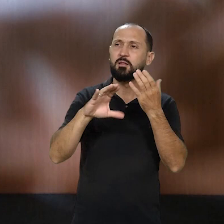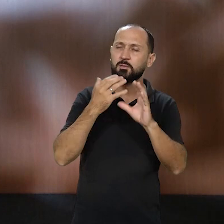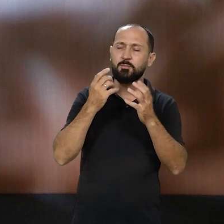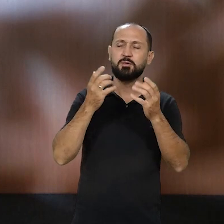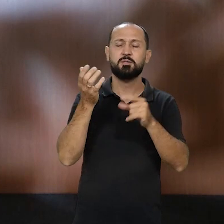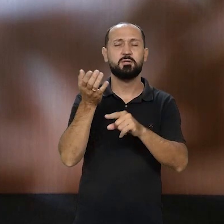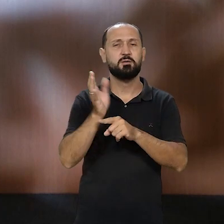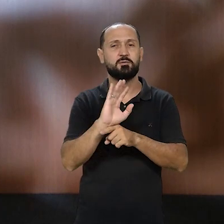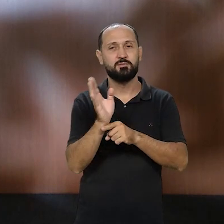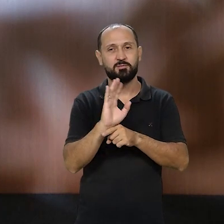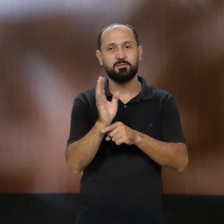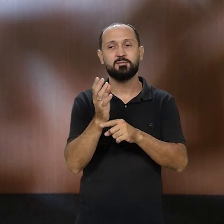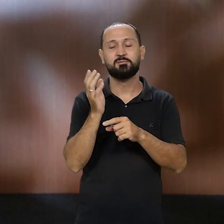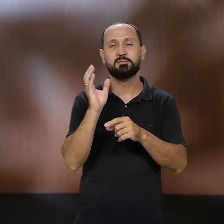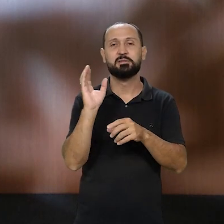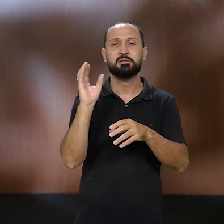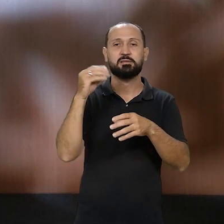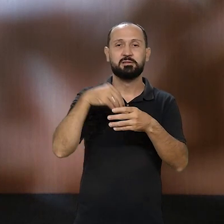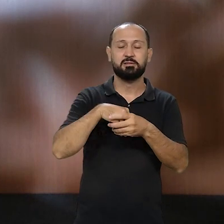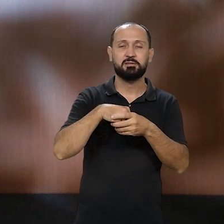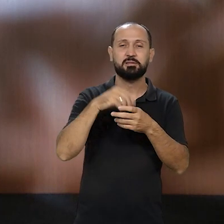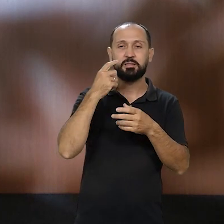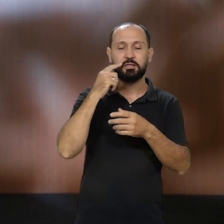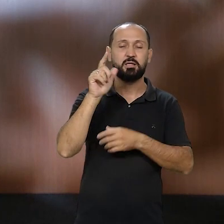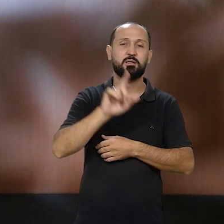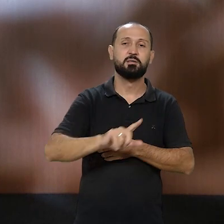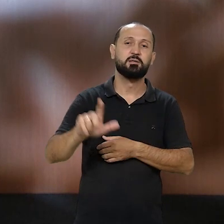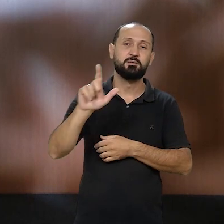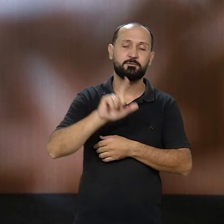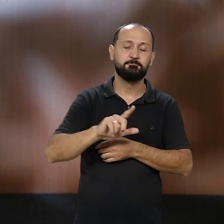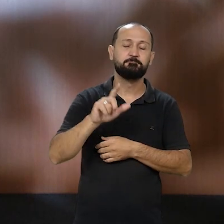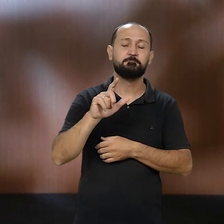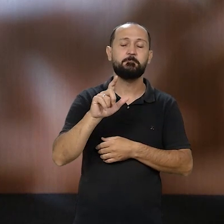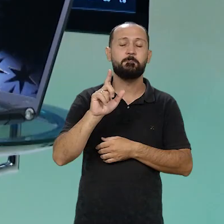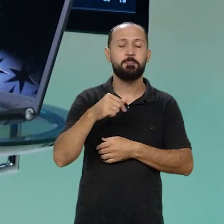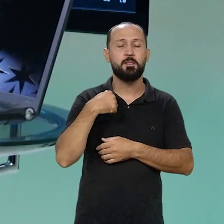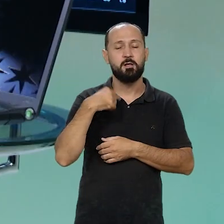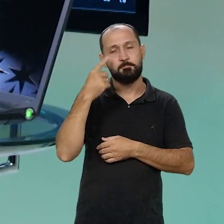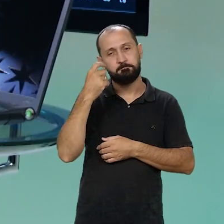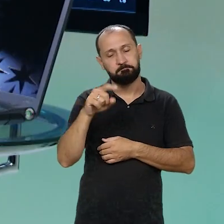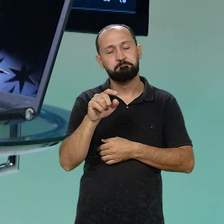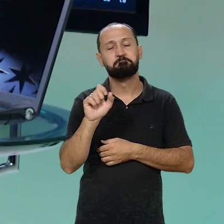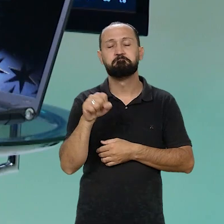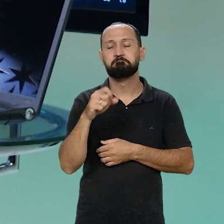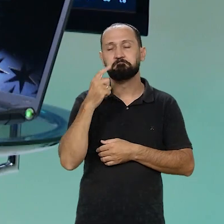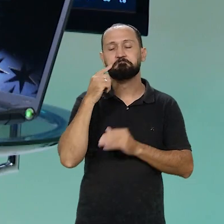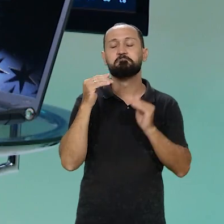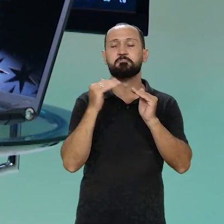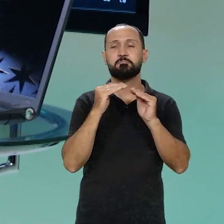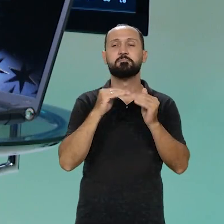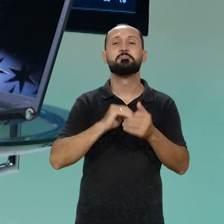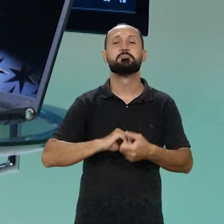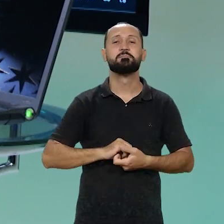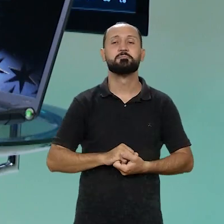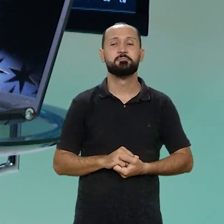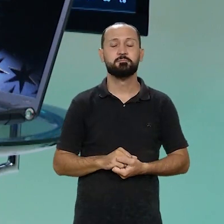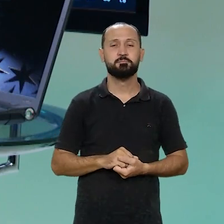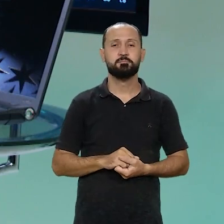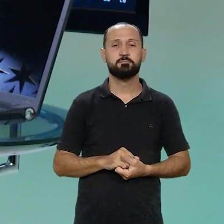nos filmes, principalmente no campo literário, é uma coisa bem interessante, né, um aspecto Sim. bem